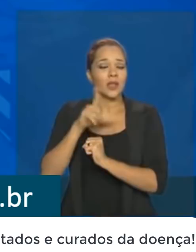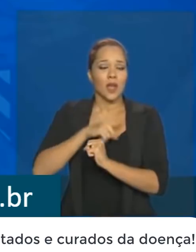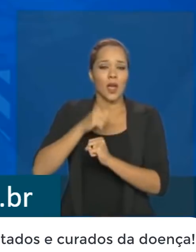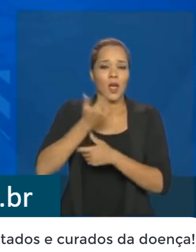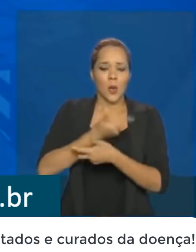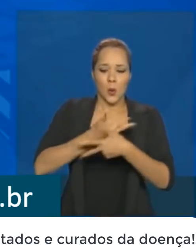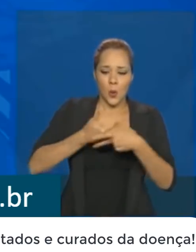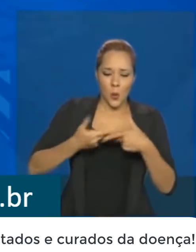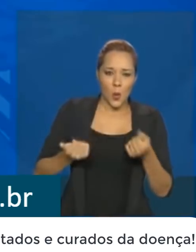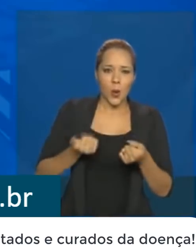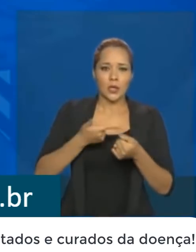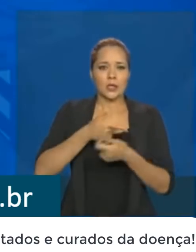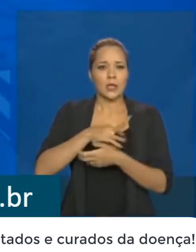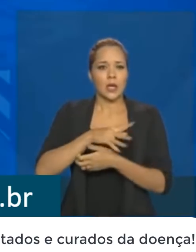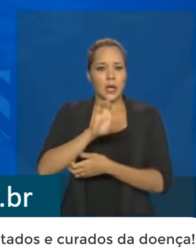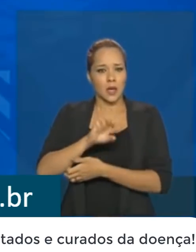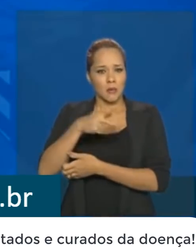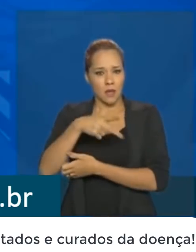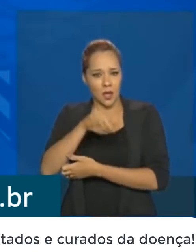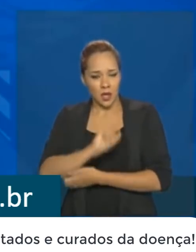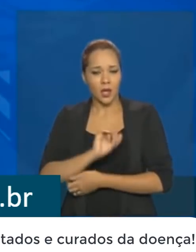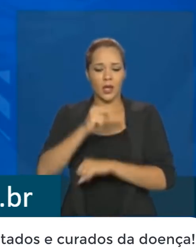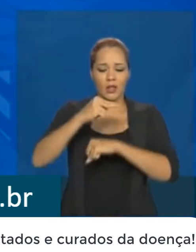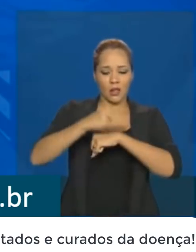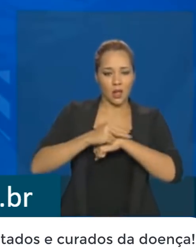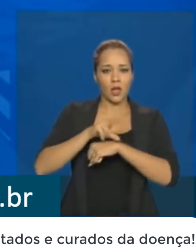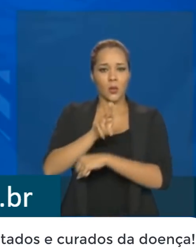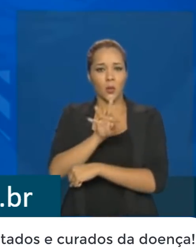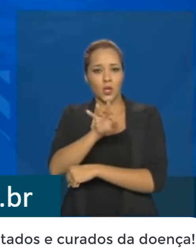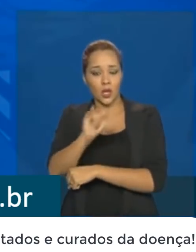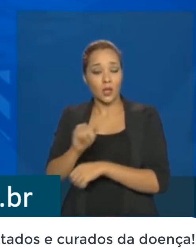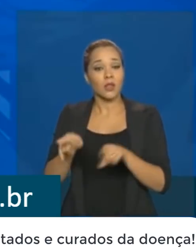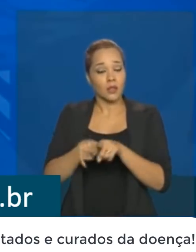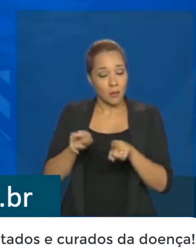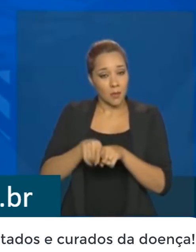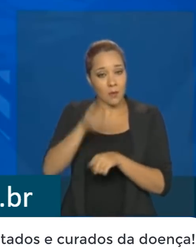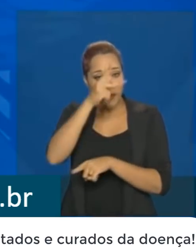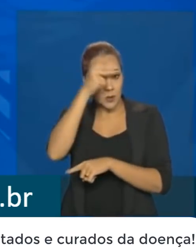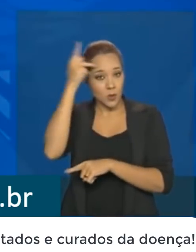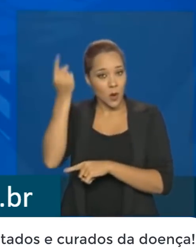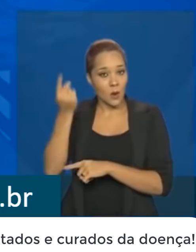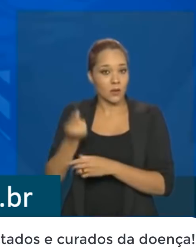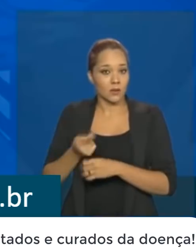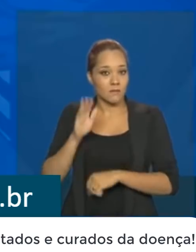equipamentos, de proteção, de leitos, de UTI e de pessoal. Por isso,